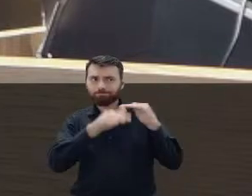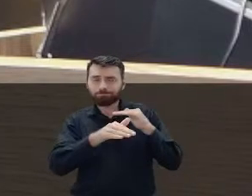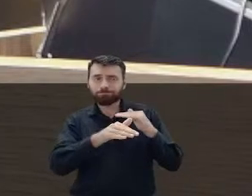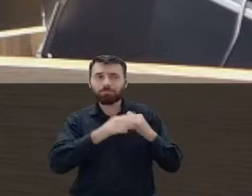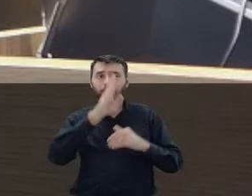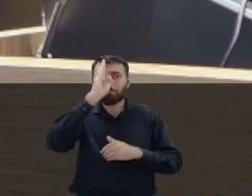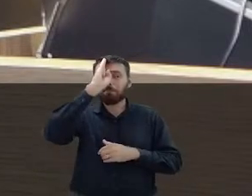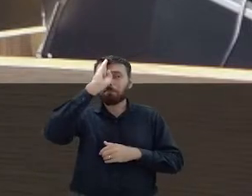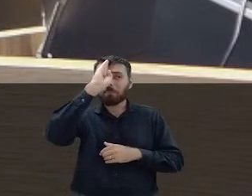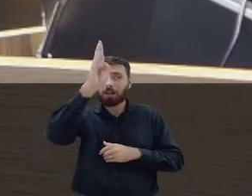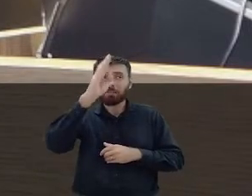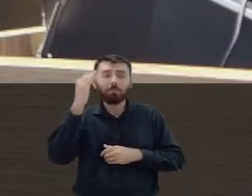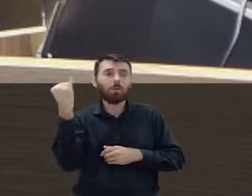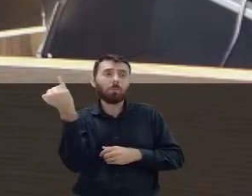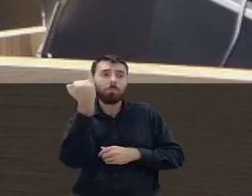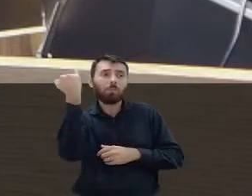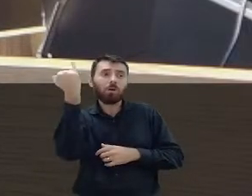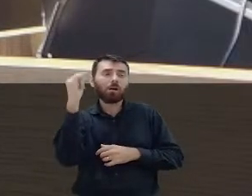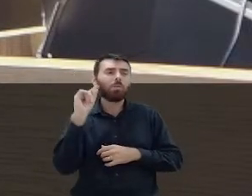na questão